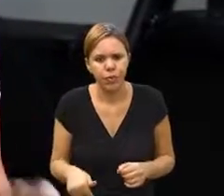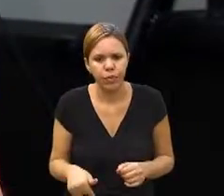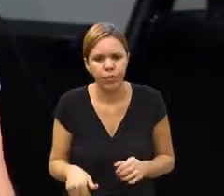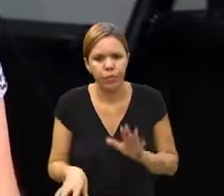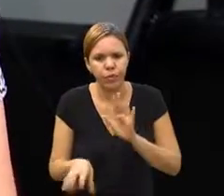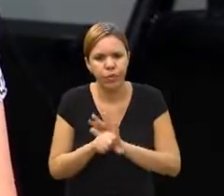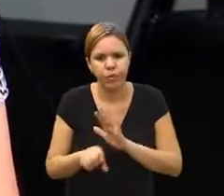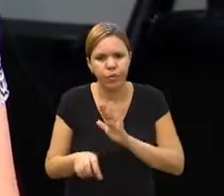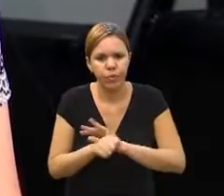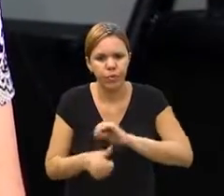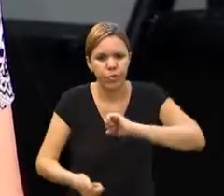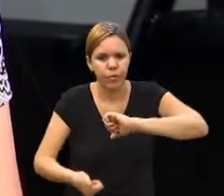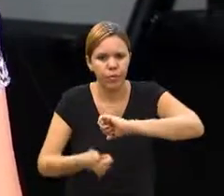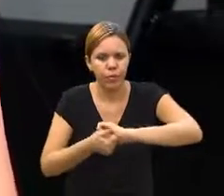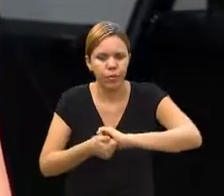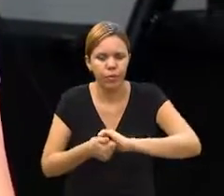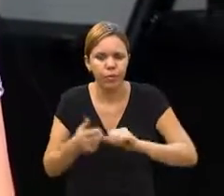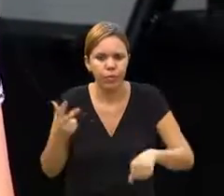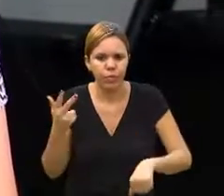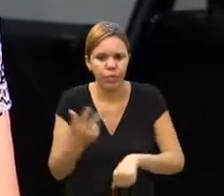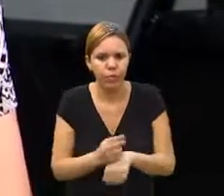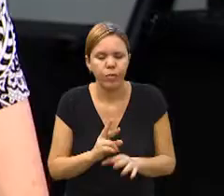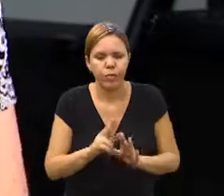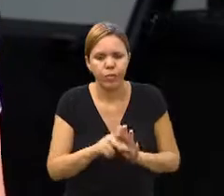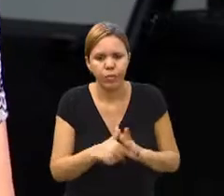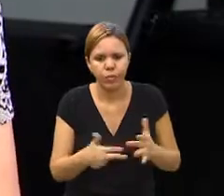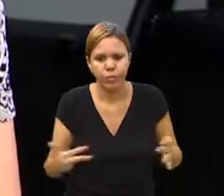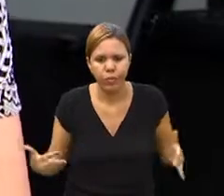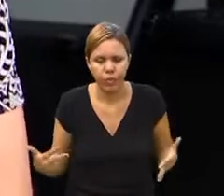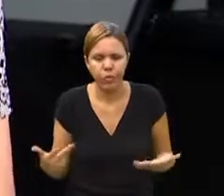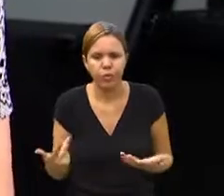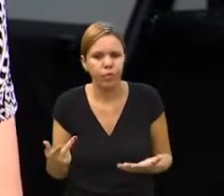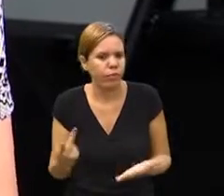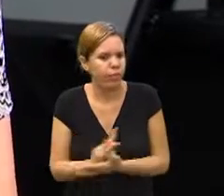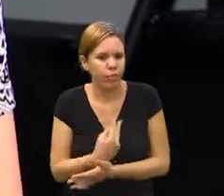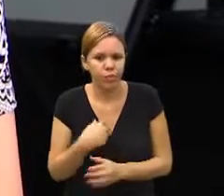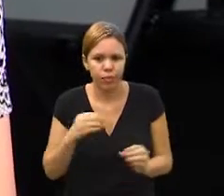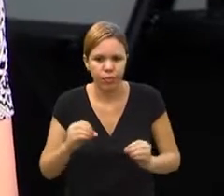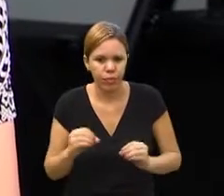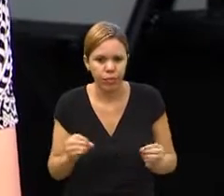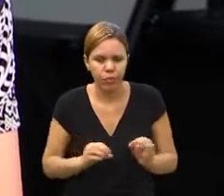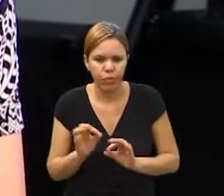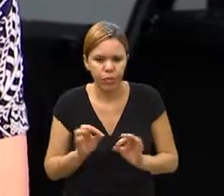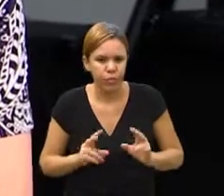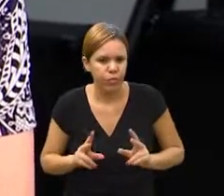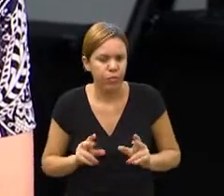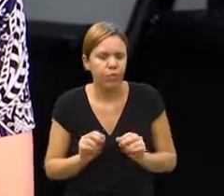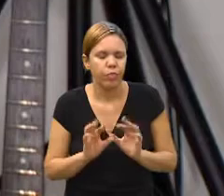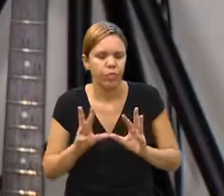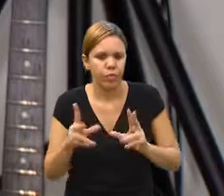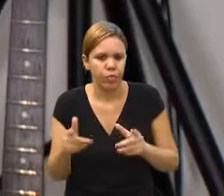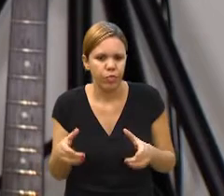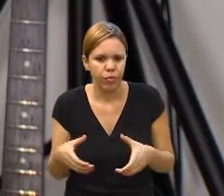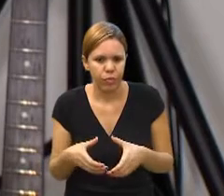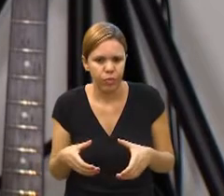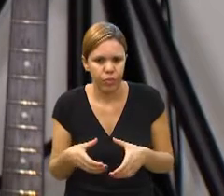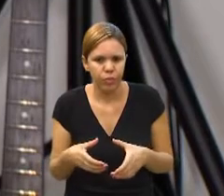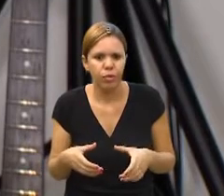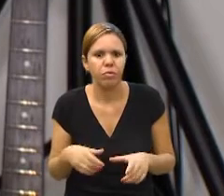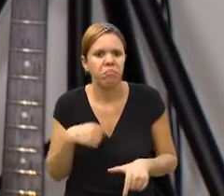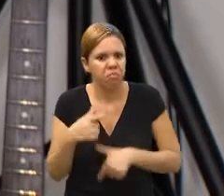para qualidade de disco, né? Filmando com várias câmeras, sem poder errar, improvisando o disco inteiro, né? Gastou energia,